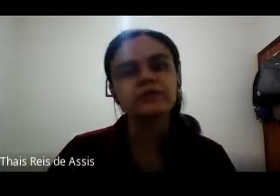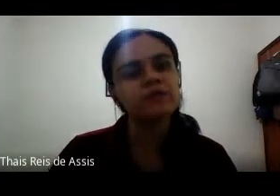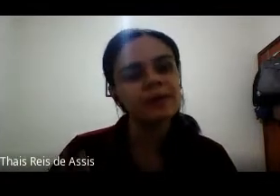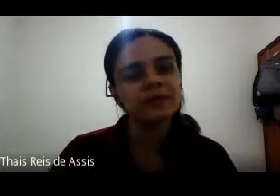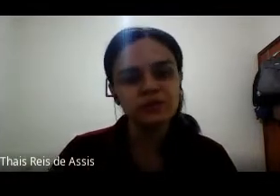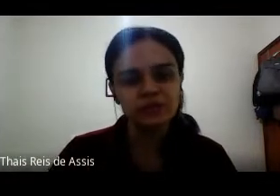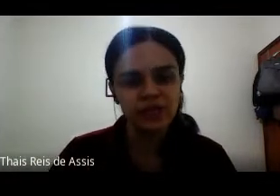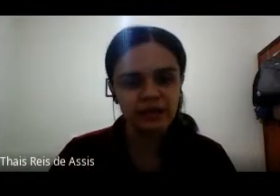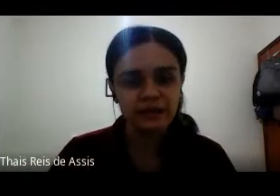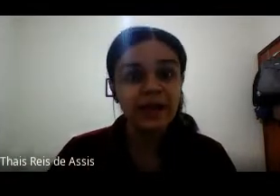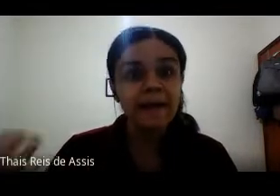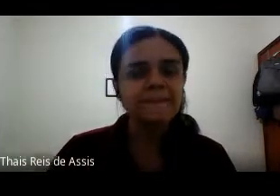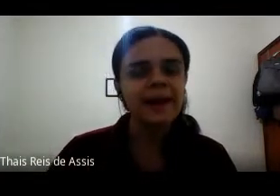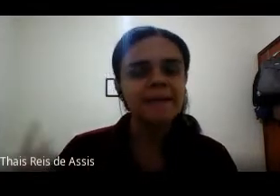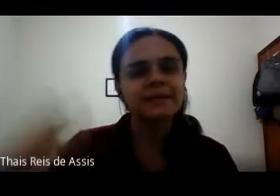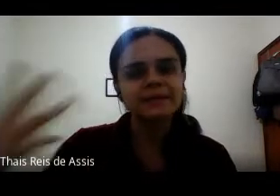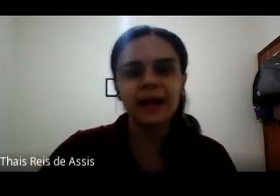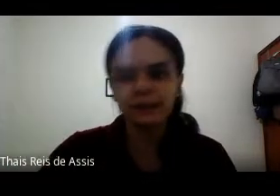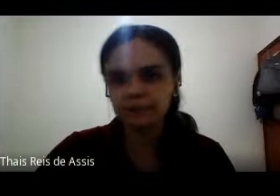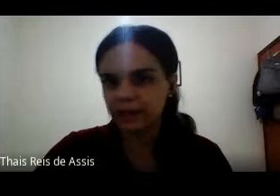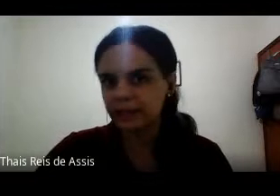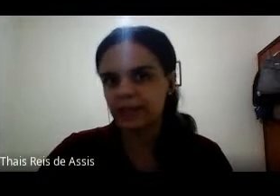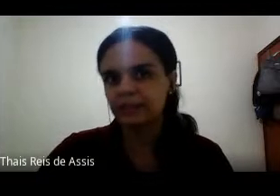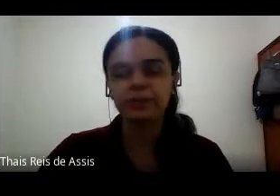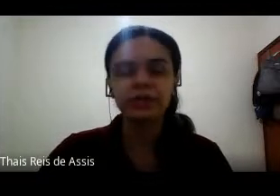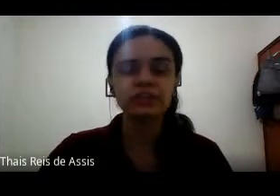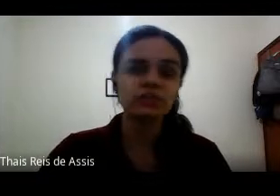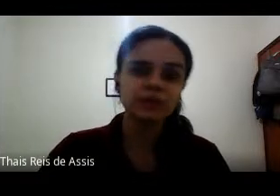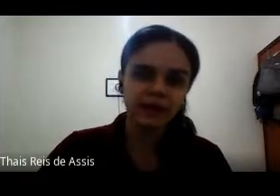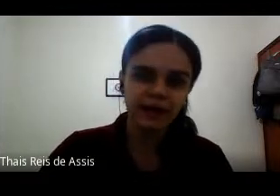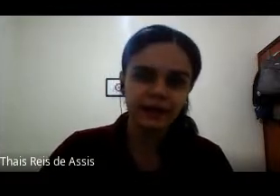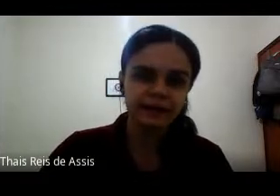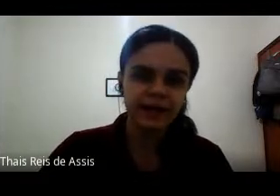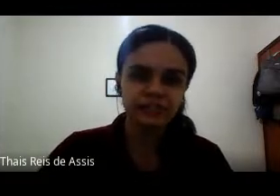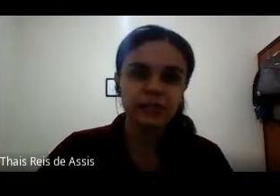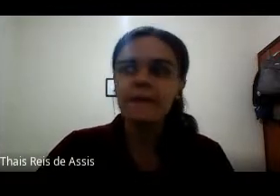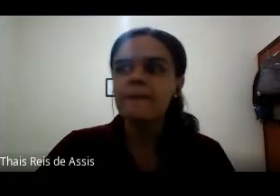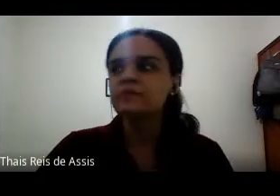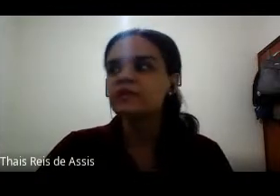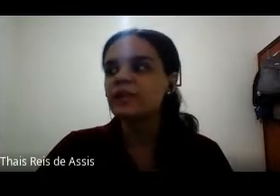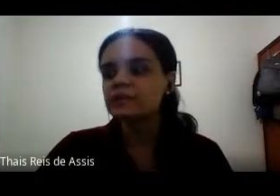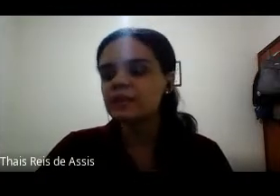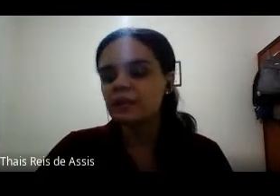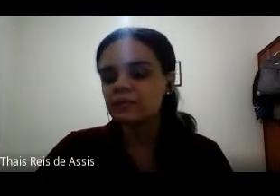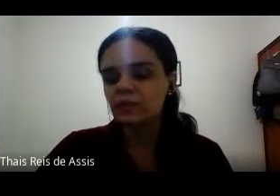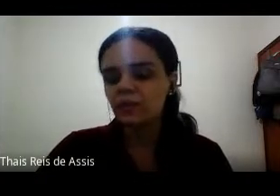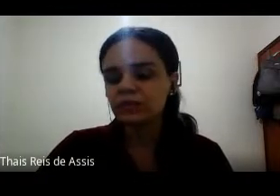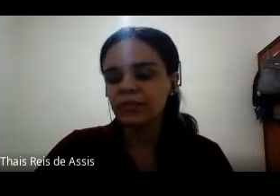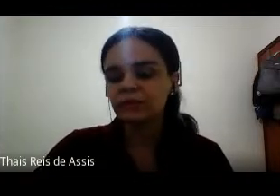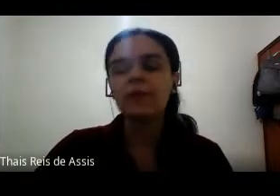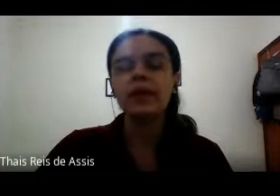que é isso? Formar sujeitos para pensar a realidade, para questionar a realidade. Sujeitos que não